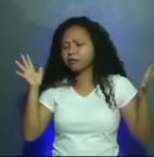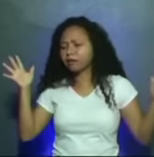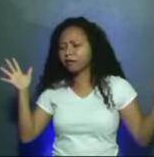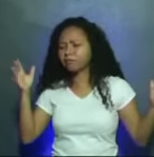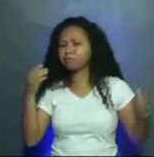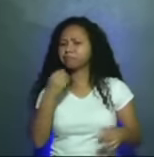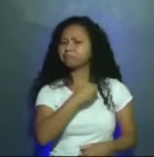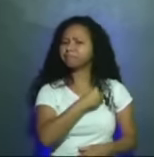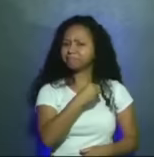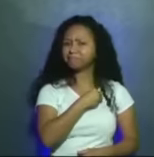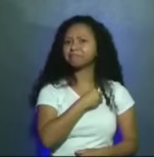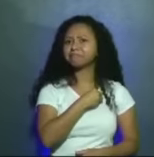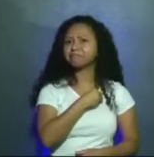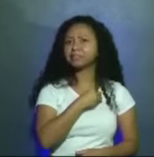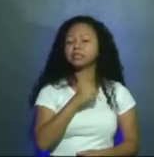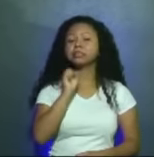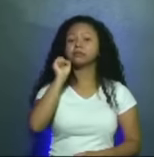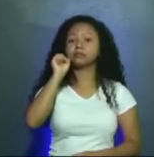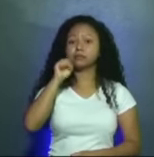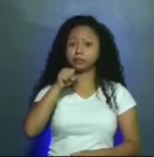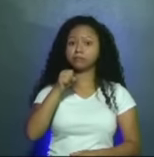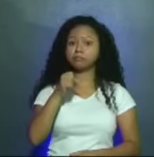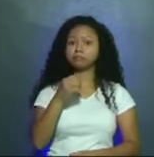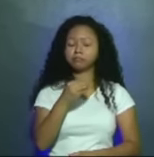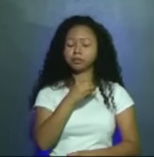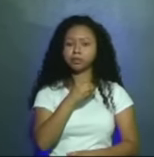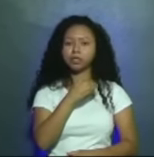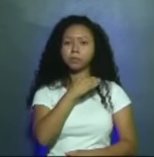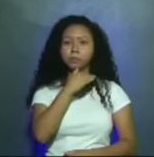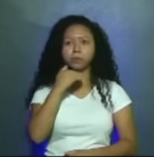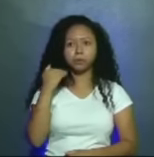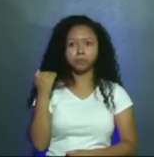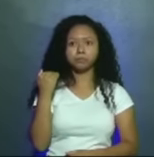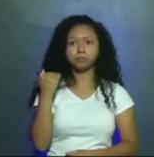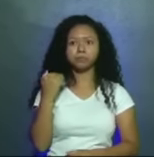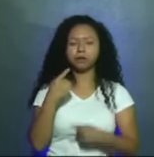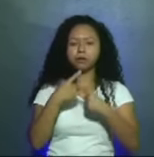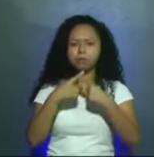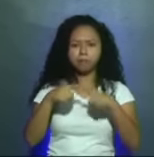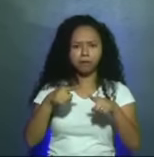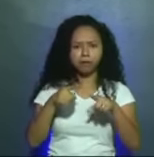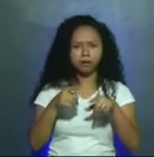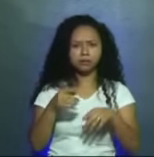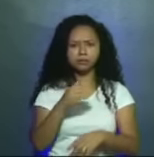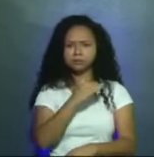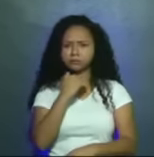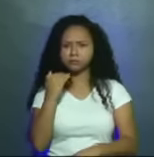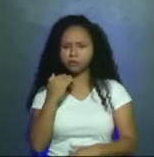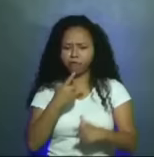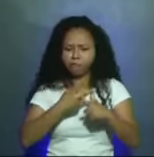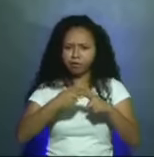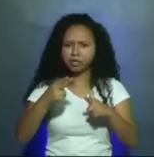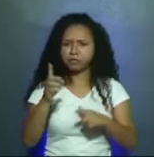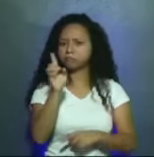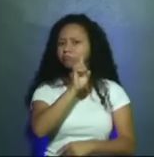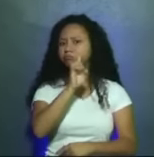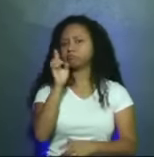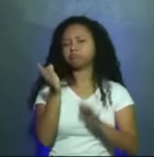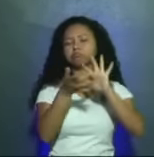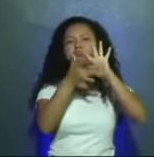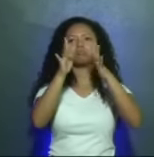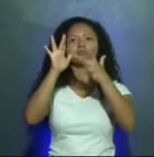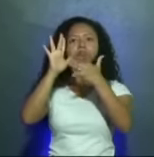pecados. Sim, ele morreu por nós. Mas a morte não venceu Jesus.